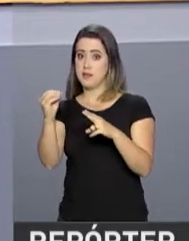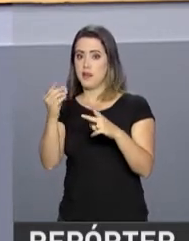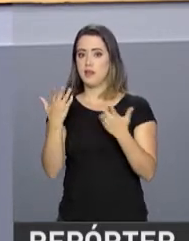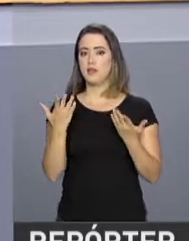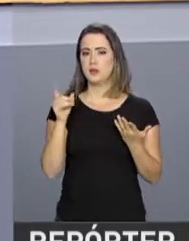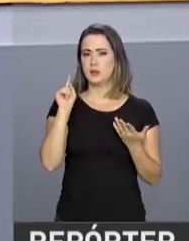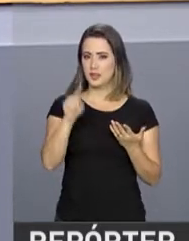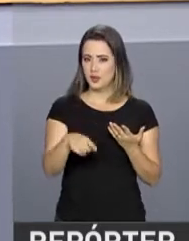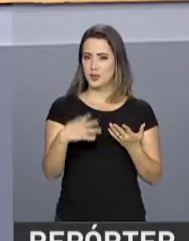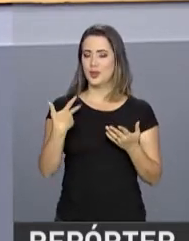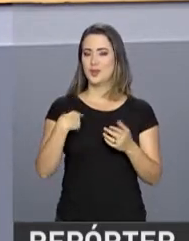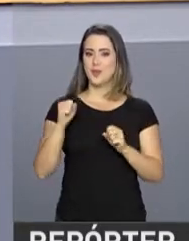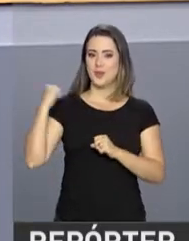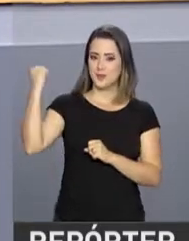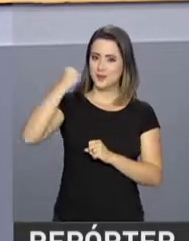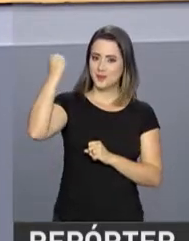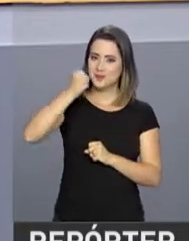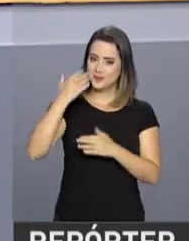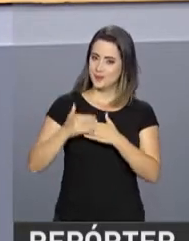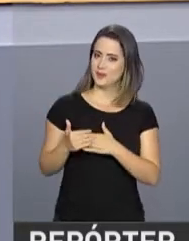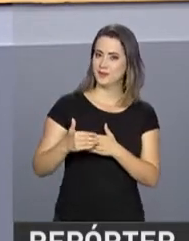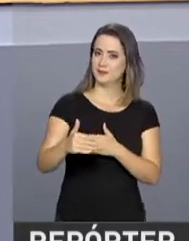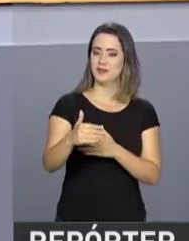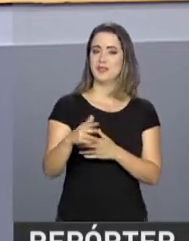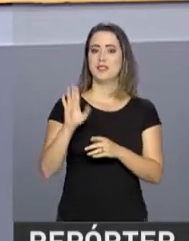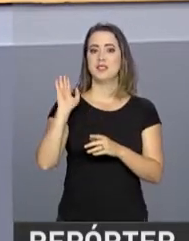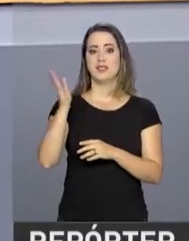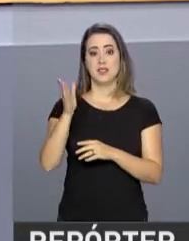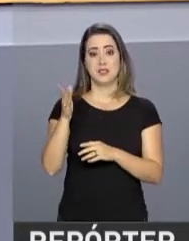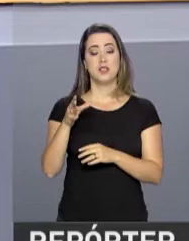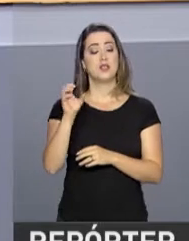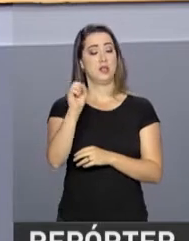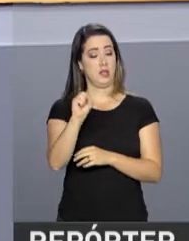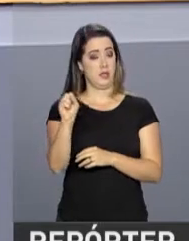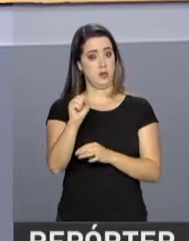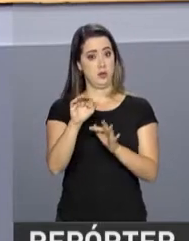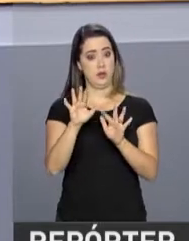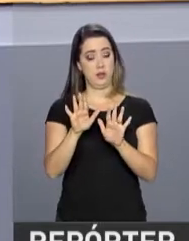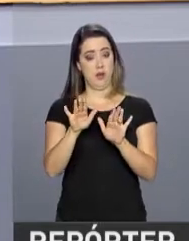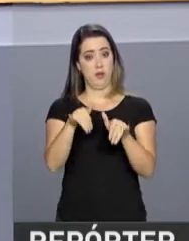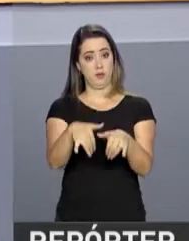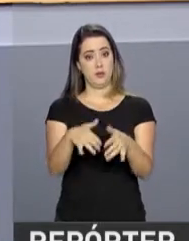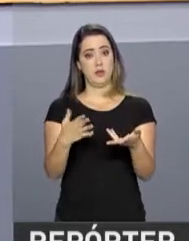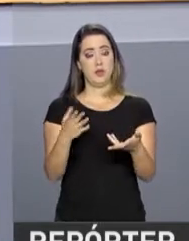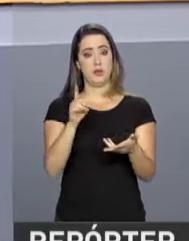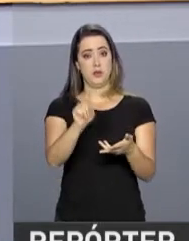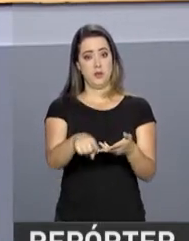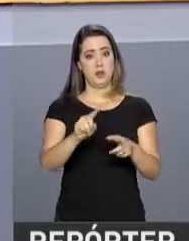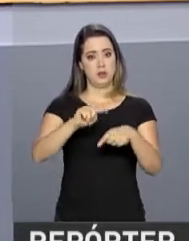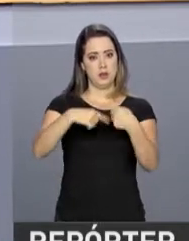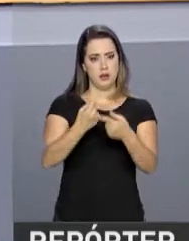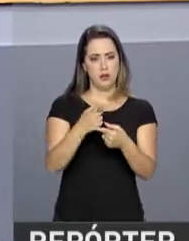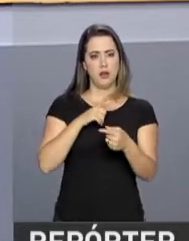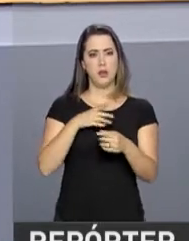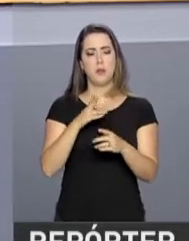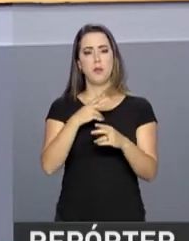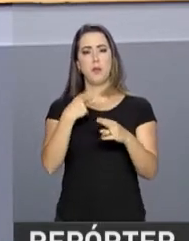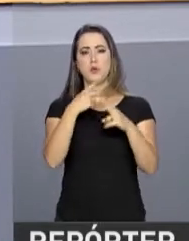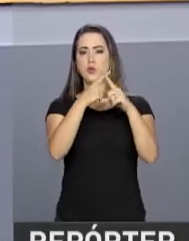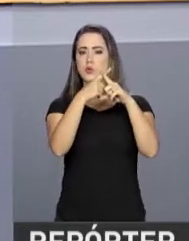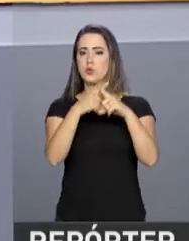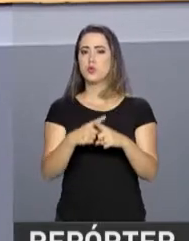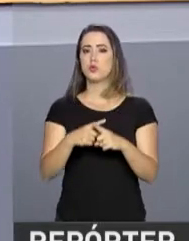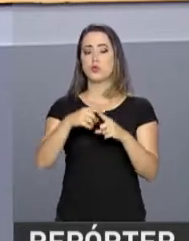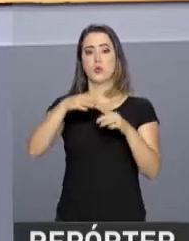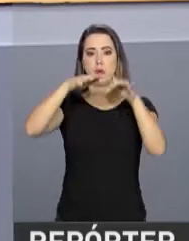segue firme para a seleção que já está torcendo para a seleção que já está nas oitavas de final a próxima etapa vai ser contra o méxico na segunda